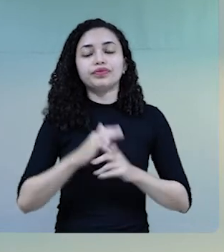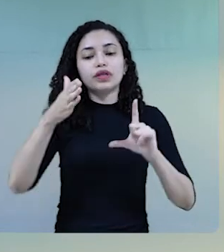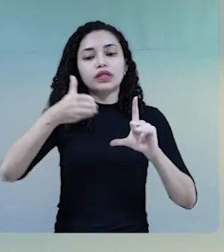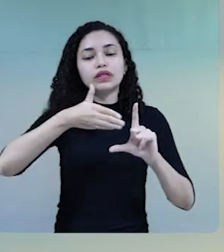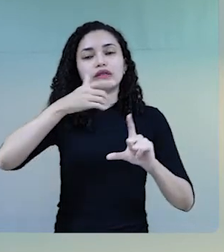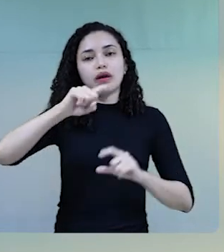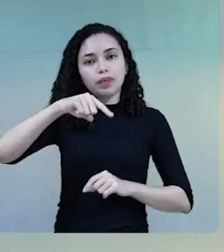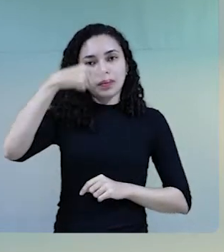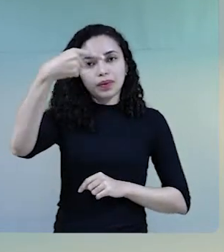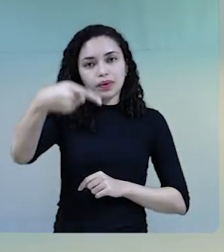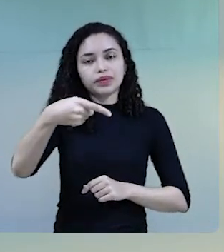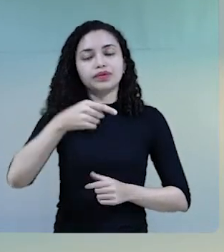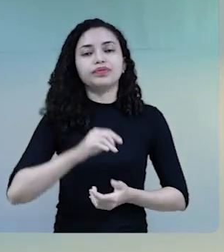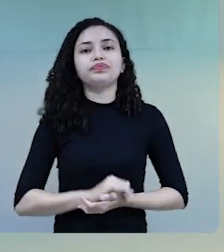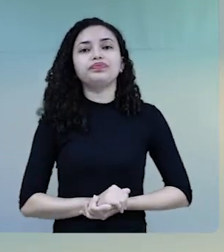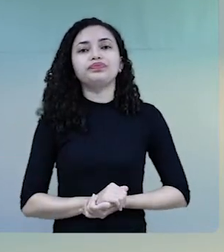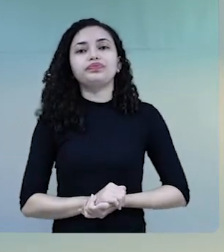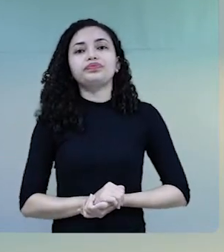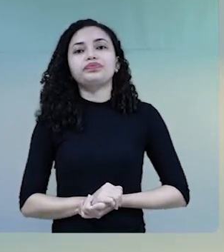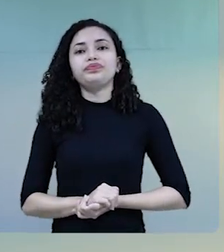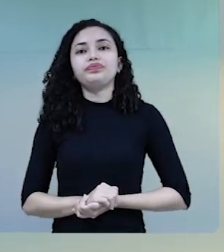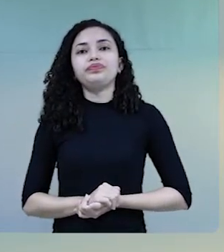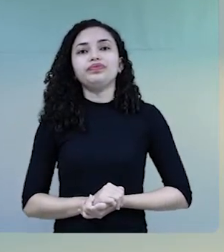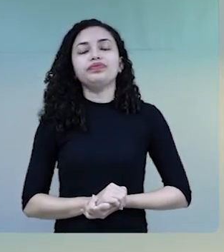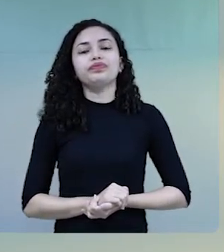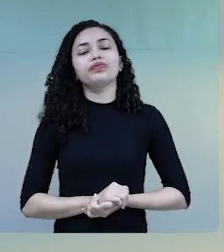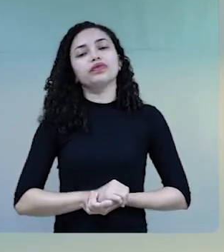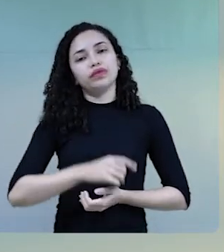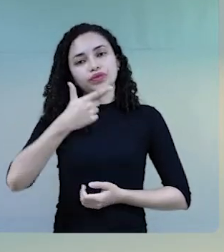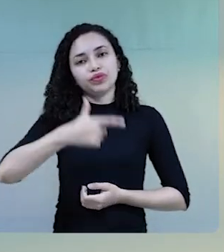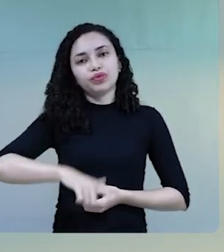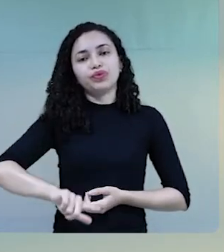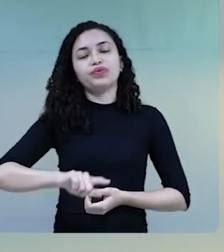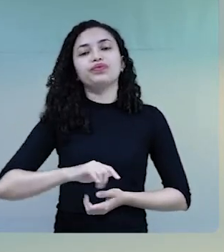slide. Show de bola. Mais uma vez.